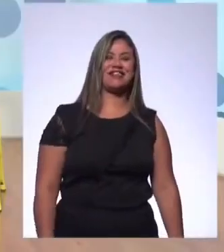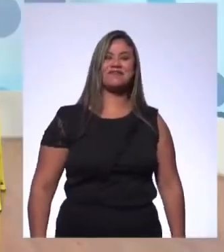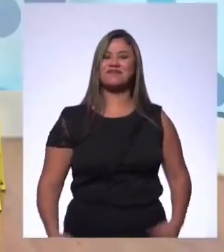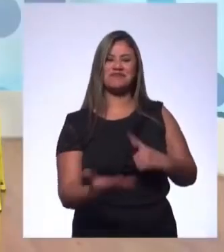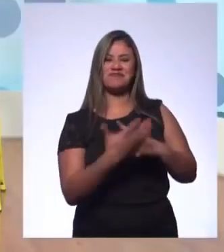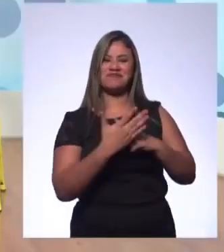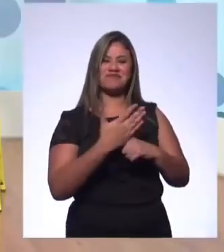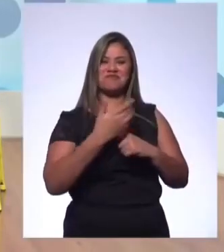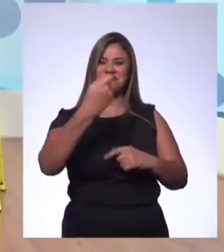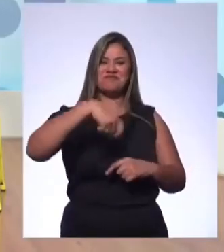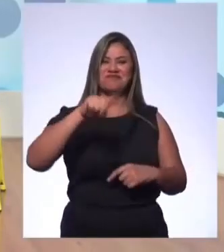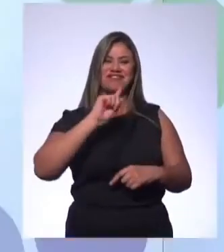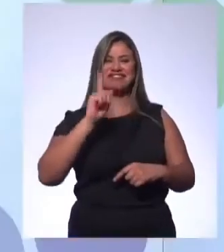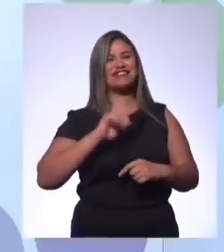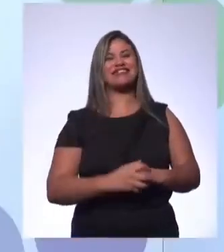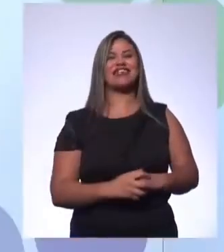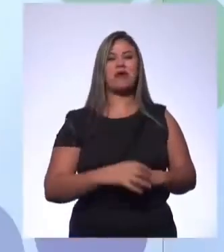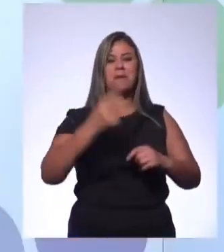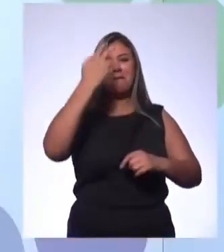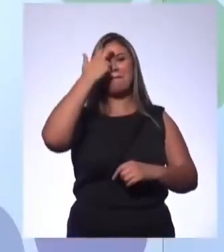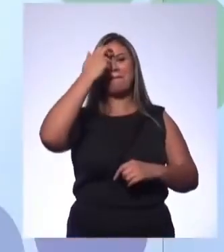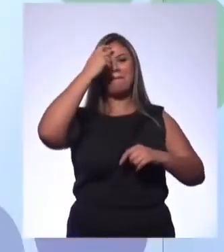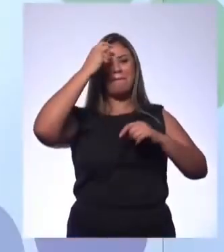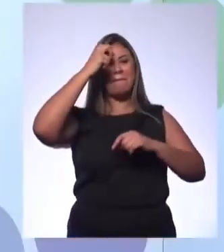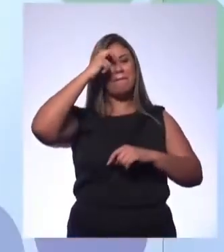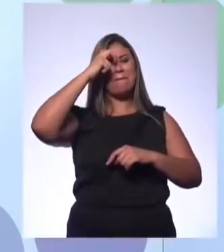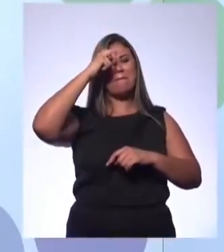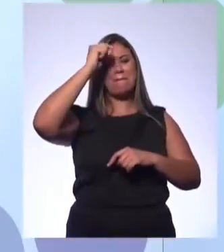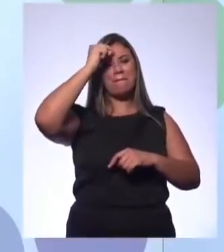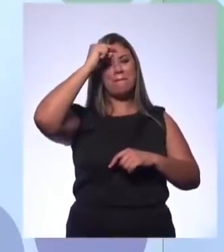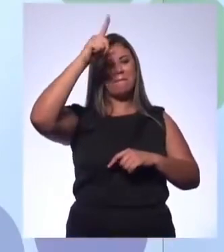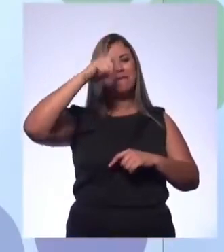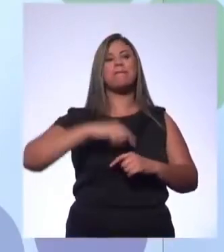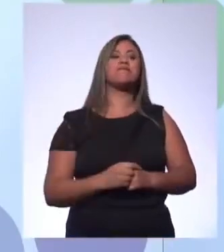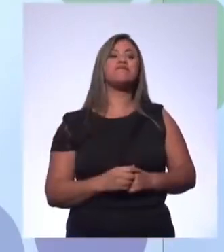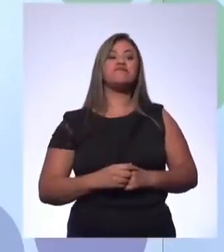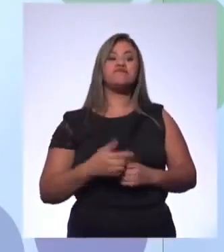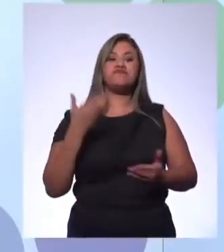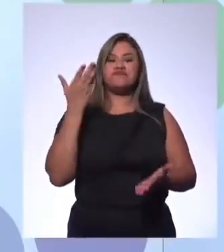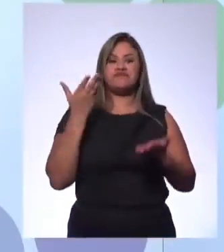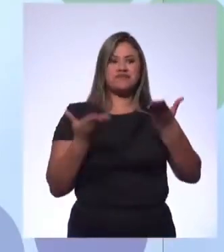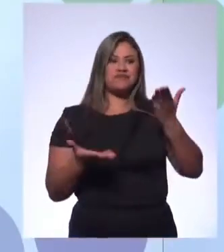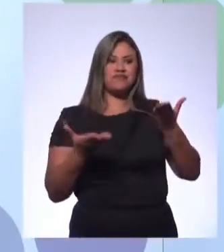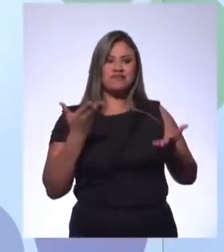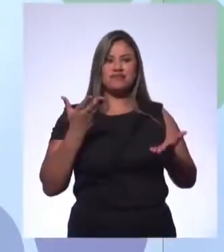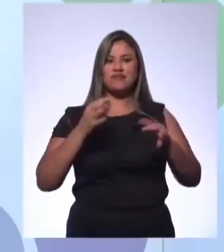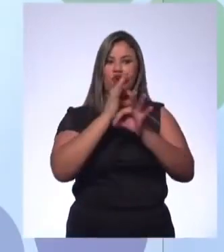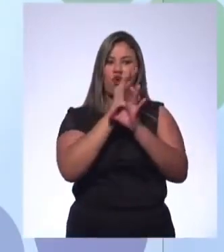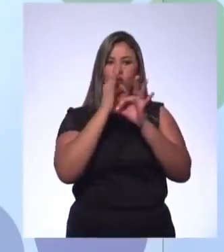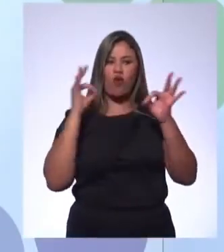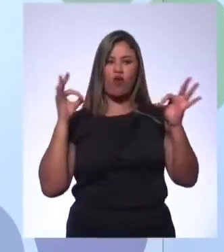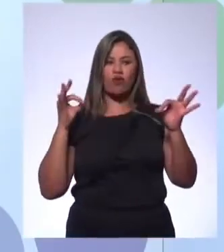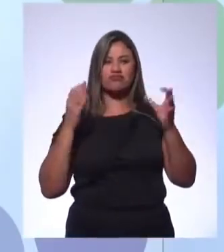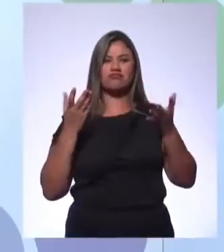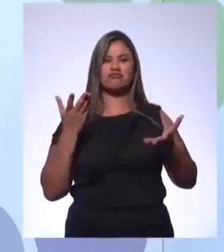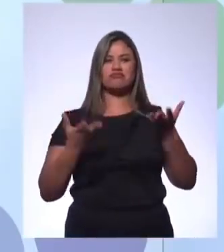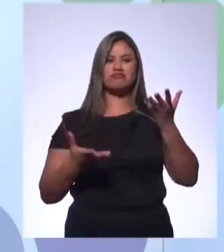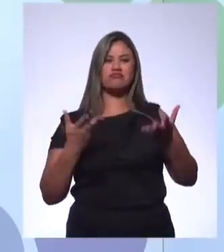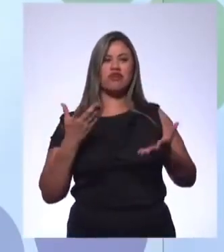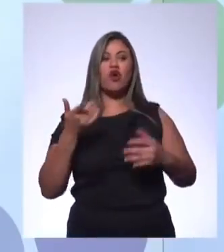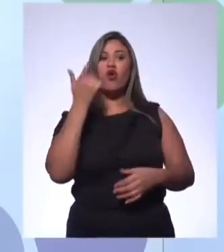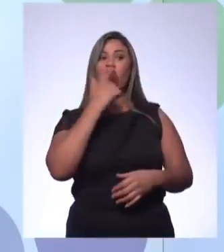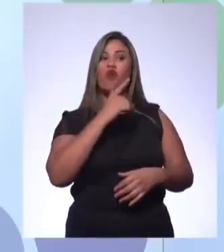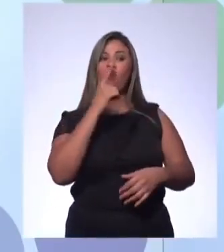tem a mente boa. Nem pra gravar as olhei, hein? coisas. Vamos lá então, mais uma? Vamos lá. Ele tem o equilíbrio perfeito, é um ser com equilíbrio perfeito, capaz